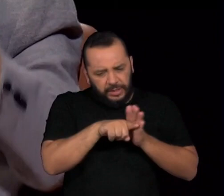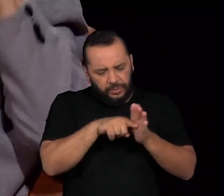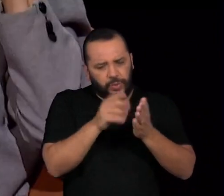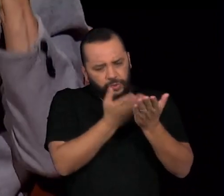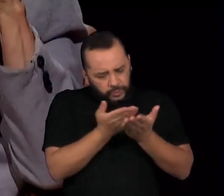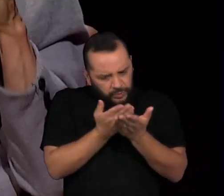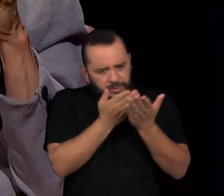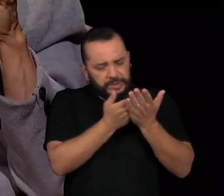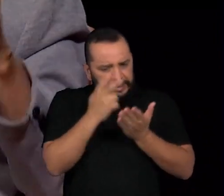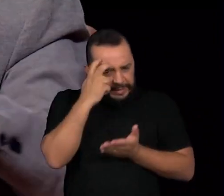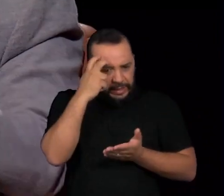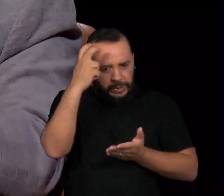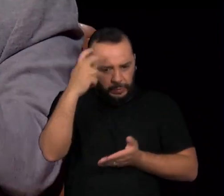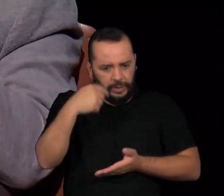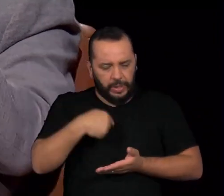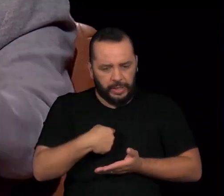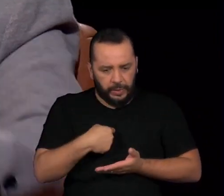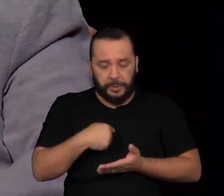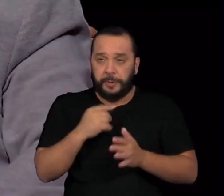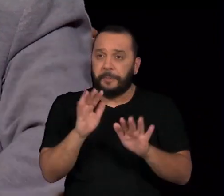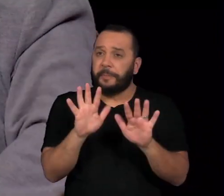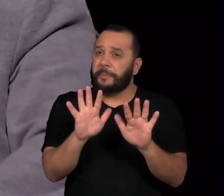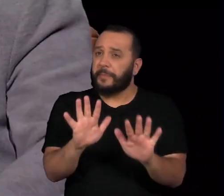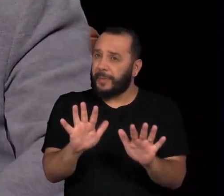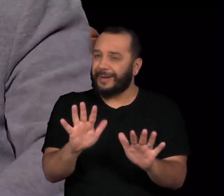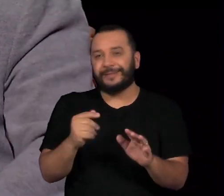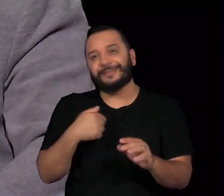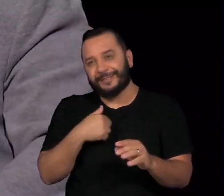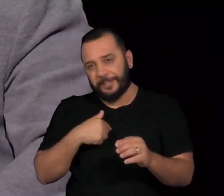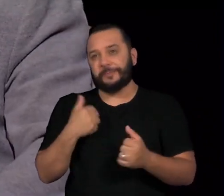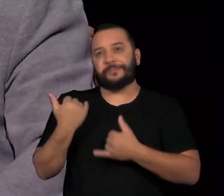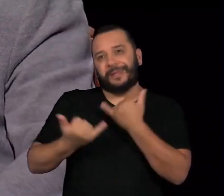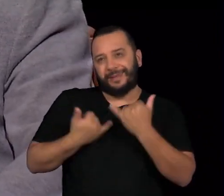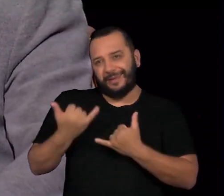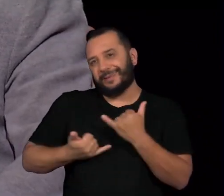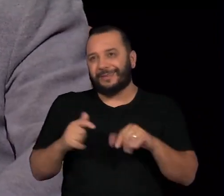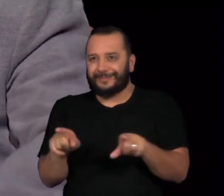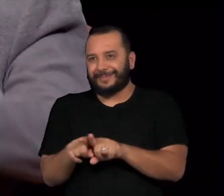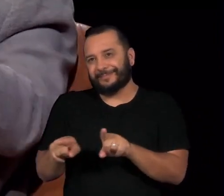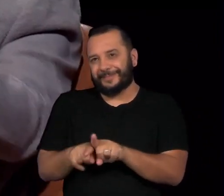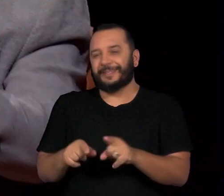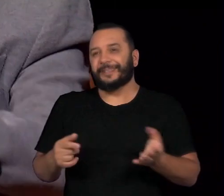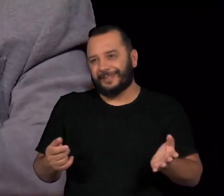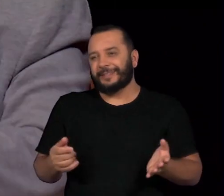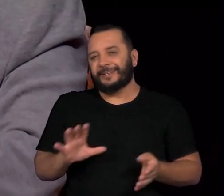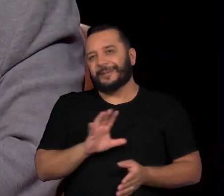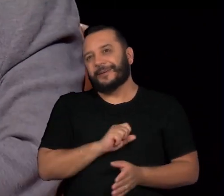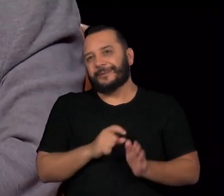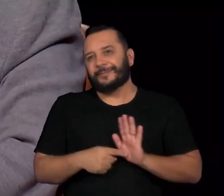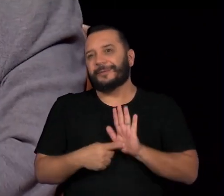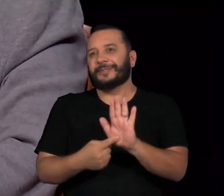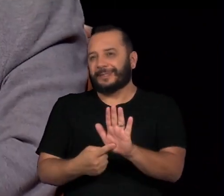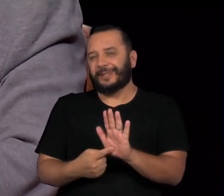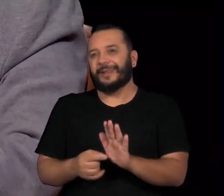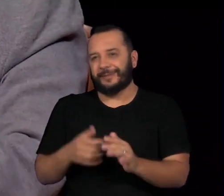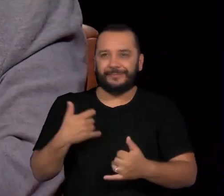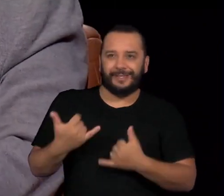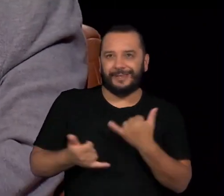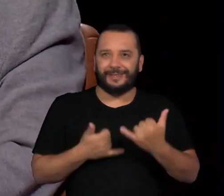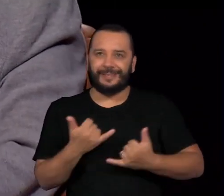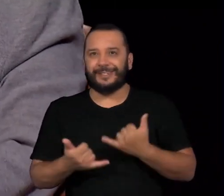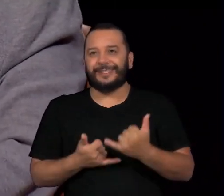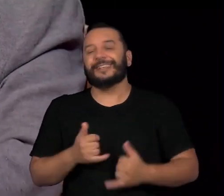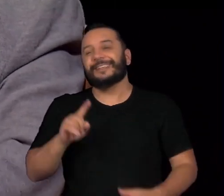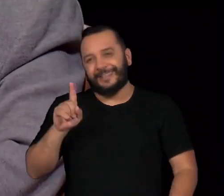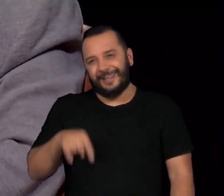o lado cabeçudo Eu tenho esse outro lado também brincalhão que se mostra através da figura que eu chamo de